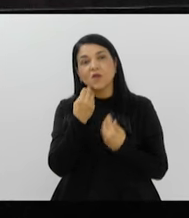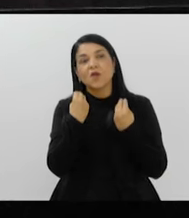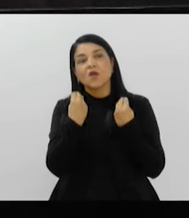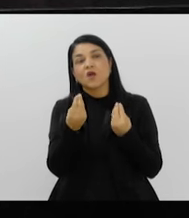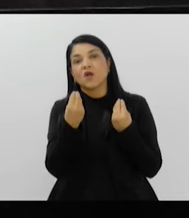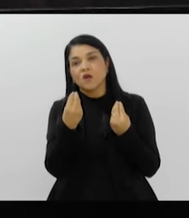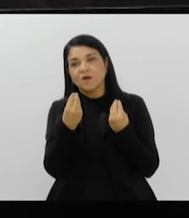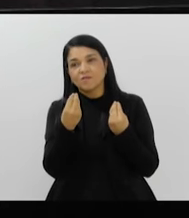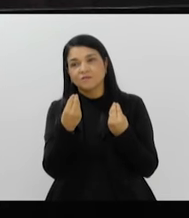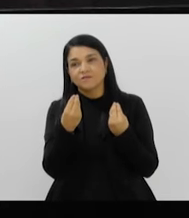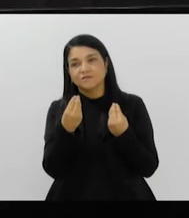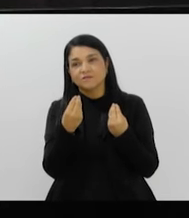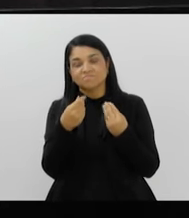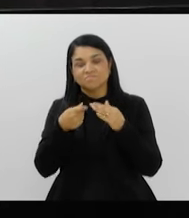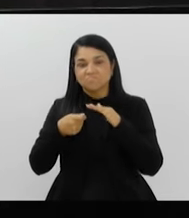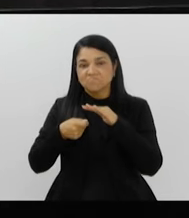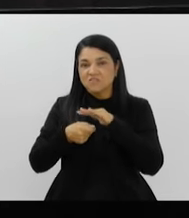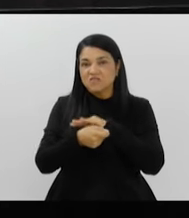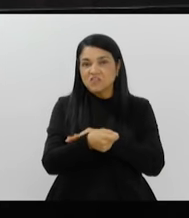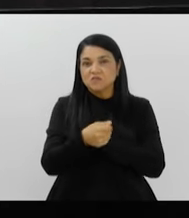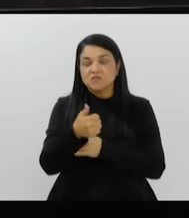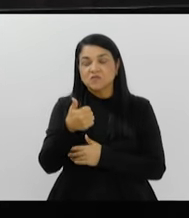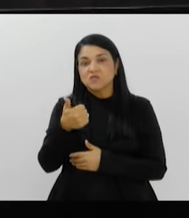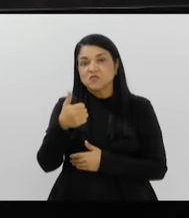nutricional, termos apenas